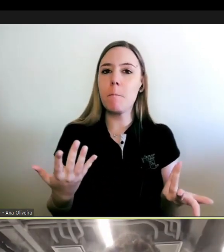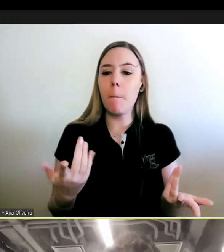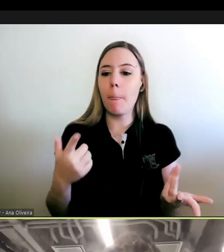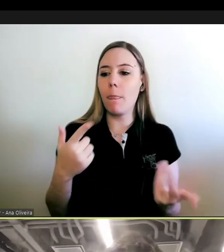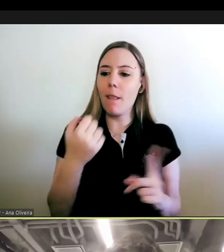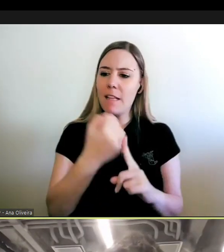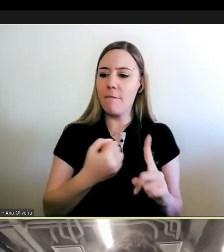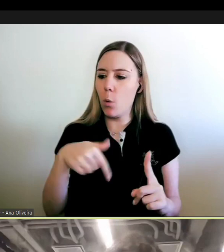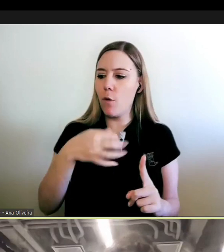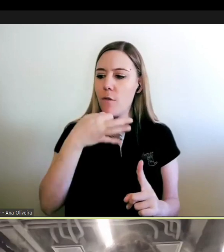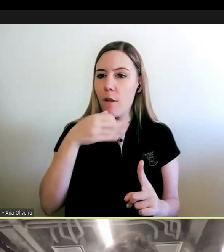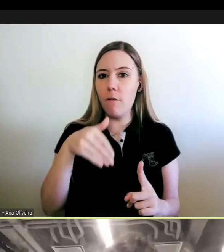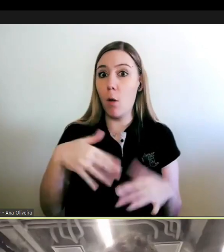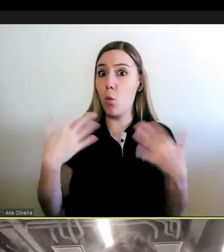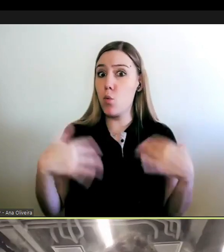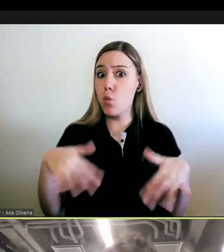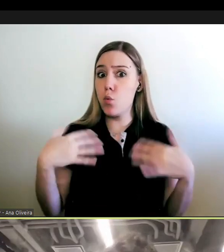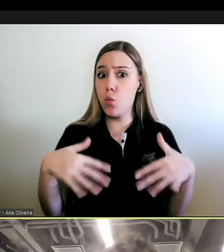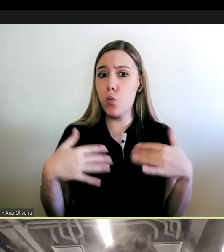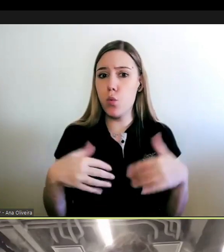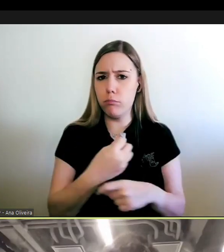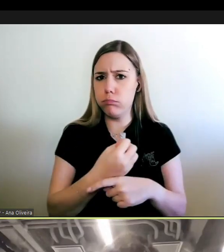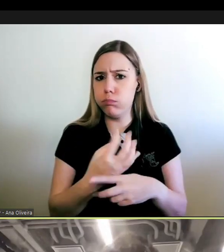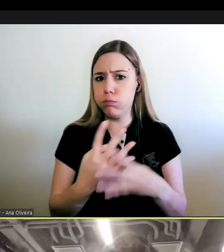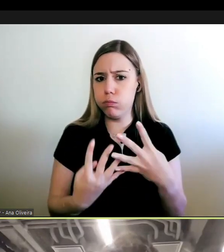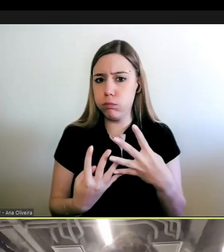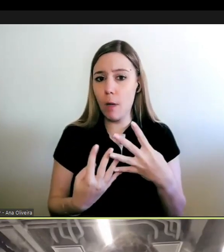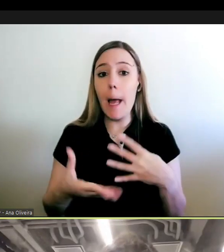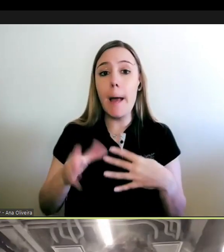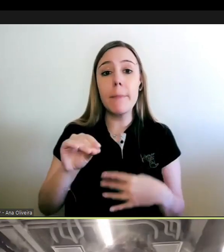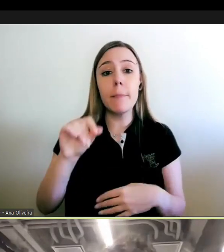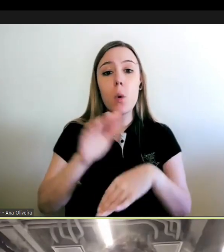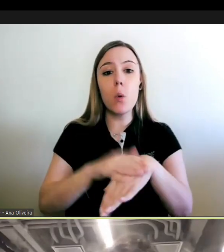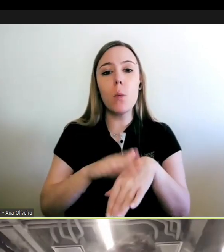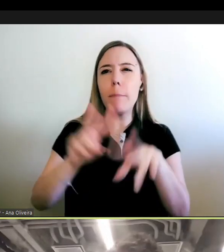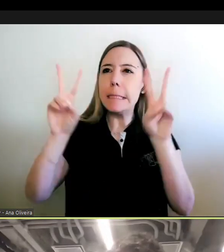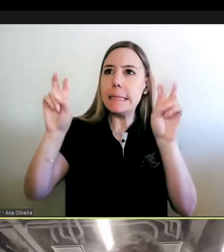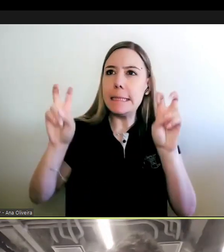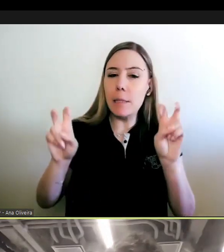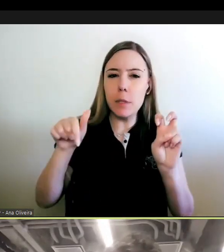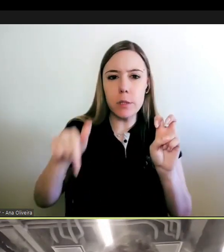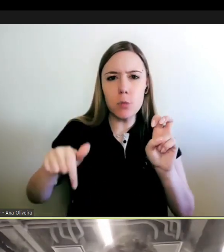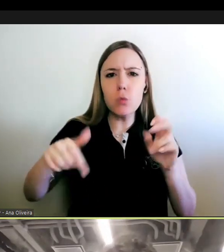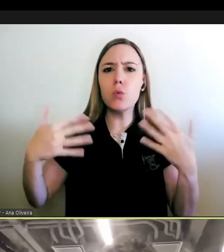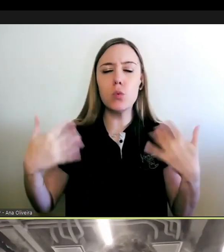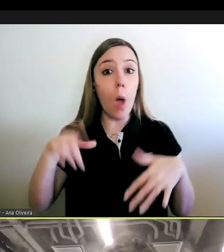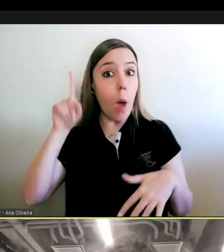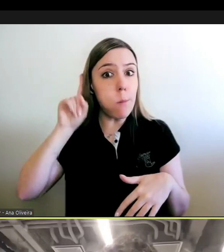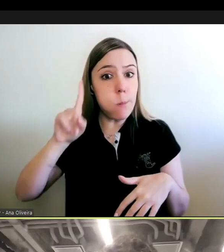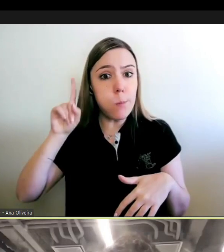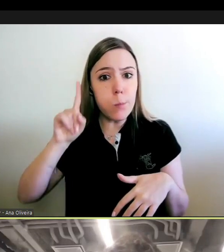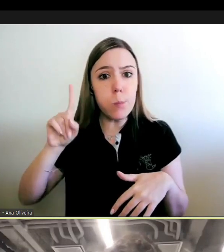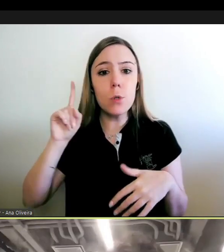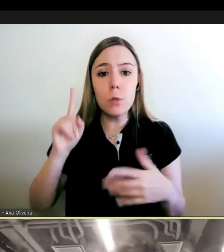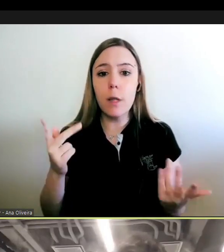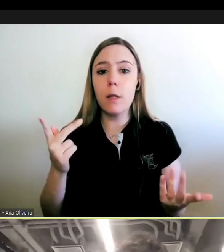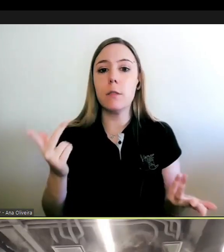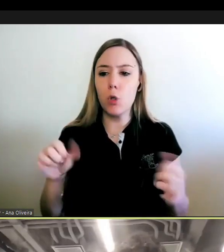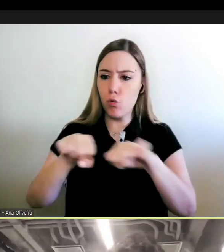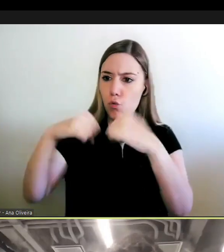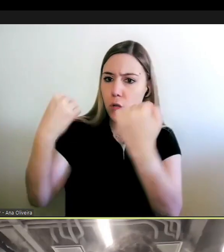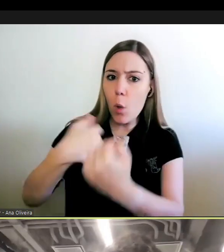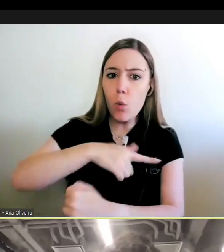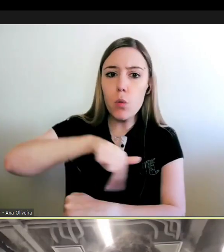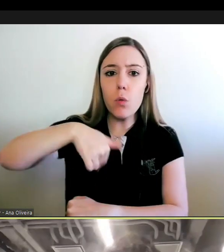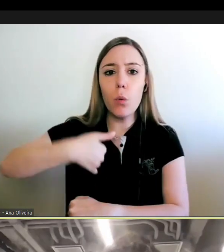são imensos, mais ainda porque estamos a falar de temas que são absolutamente estruturais nas nossas sociedades e para